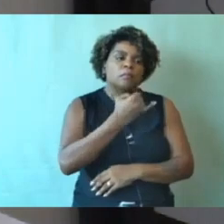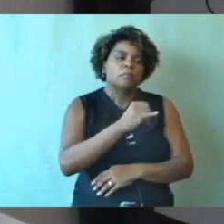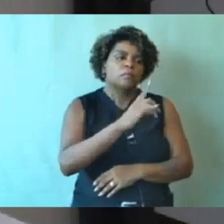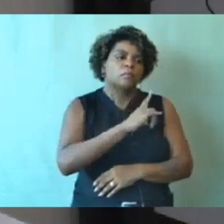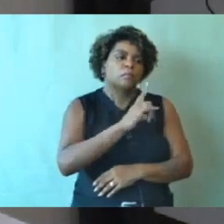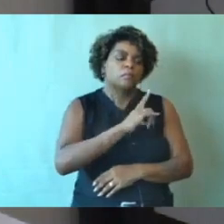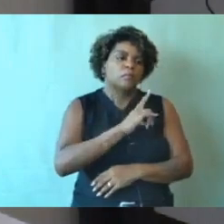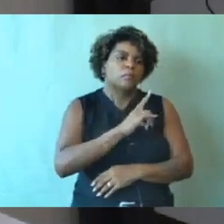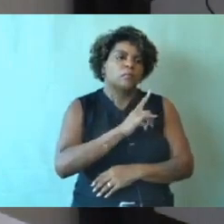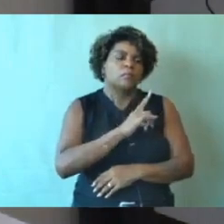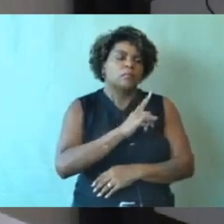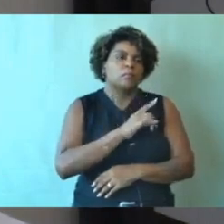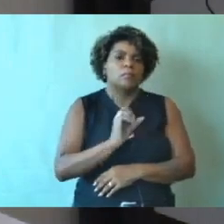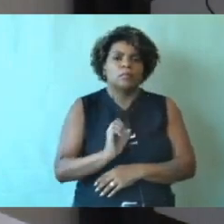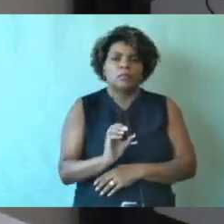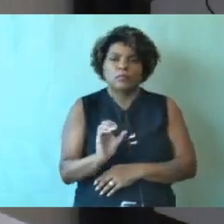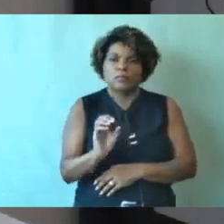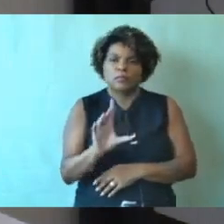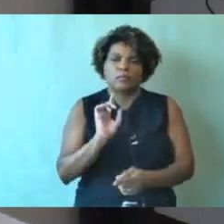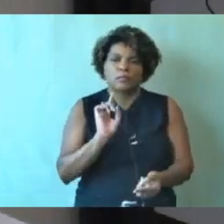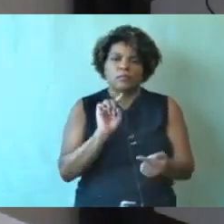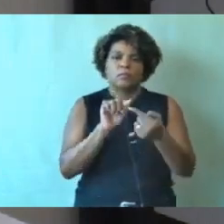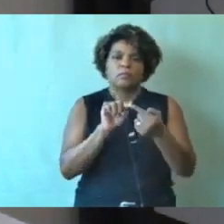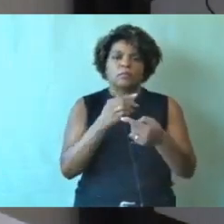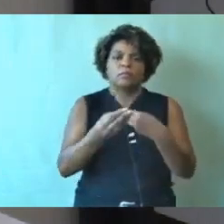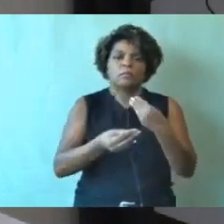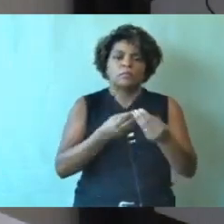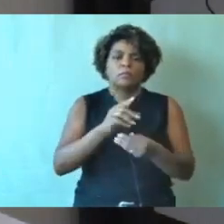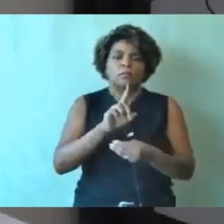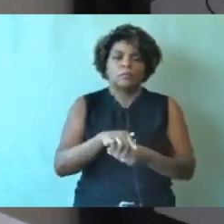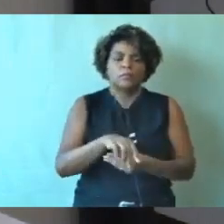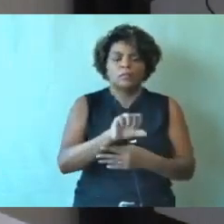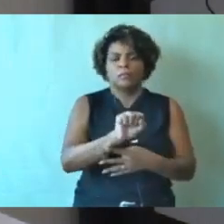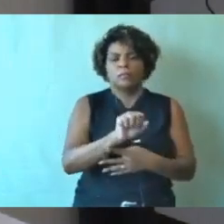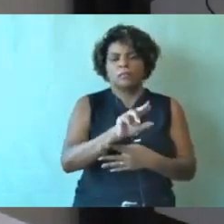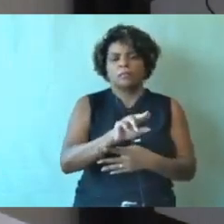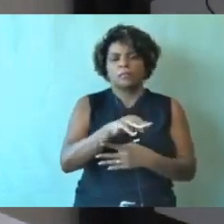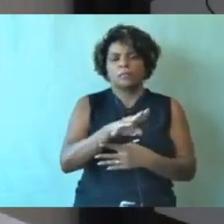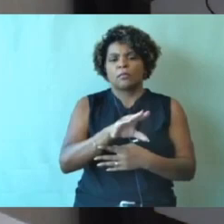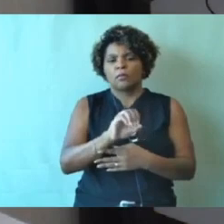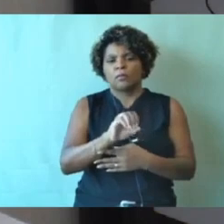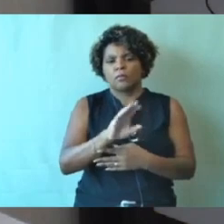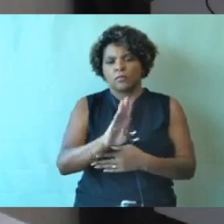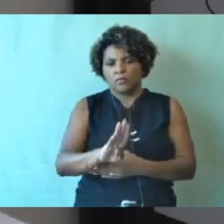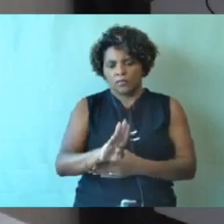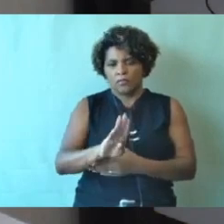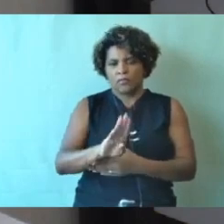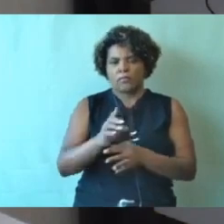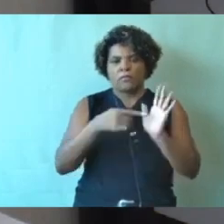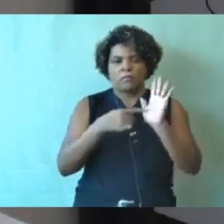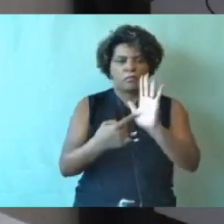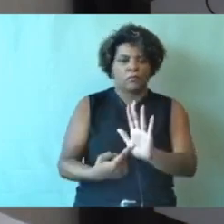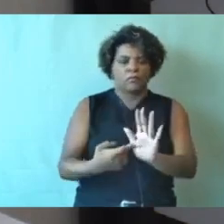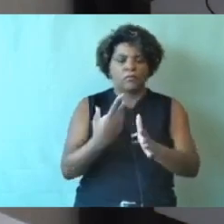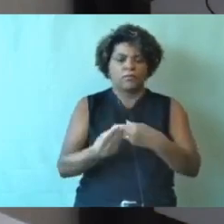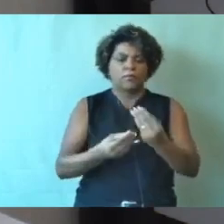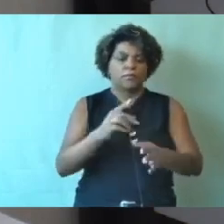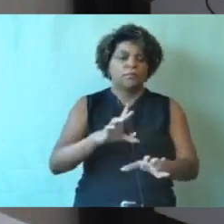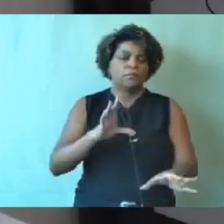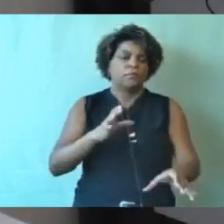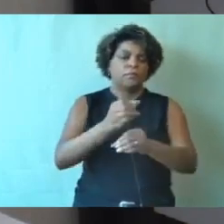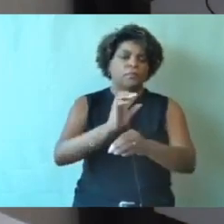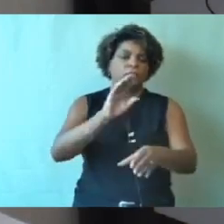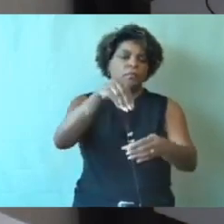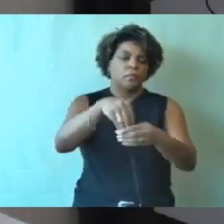como que fica a questão da SUMOB fazendo esses apontamentos e como que fica o cálculo interno do consórcio? Se